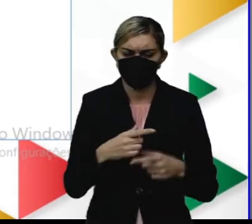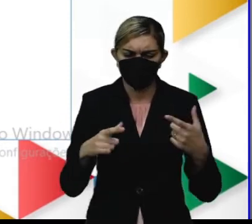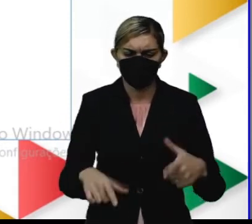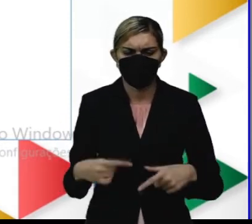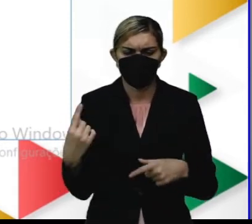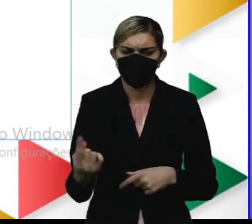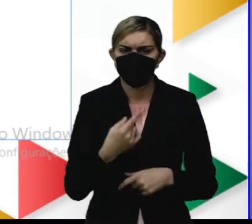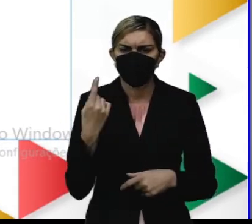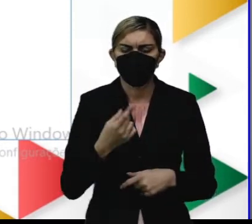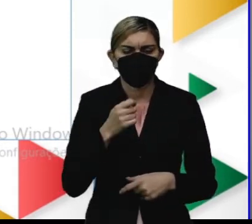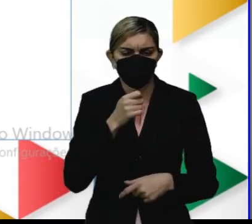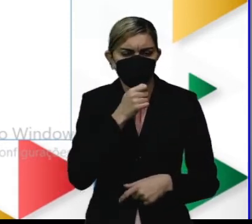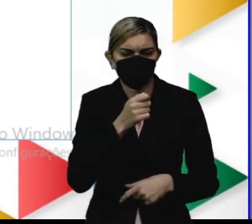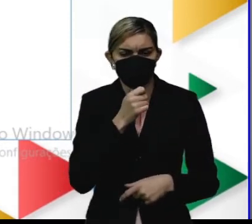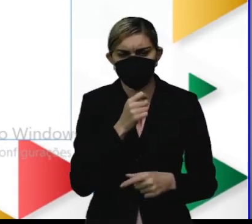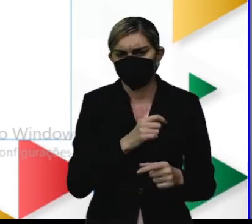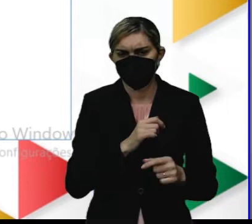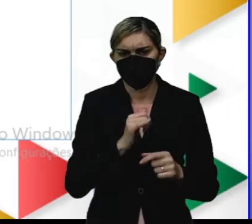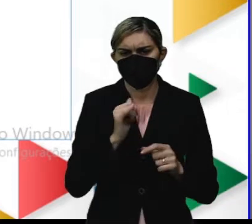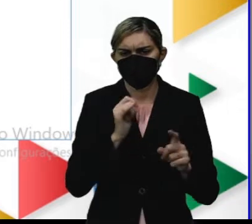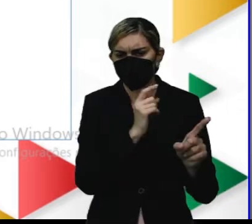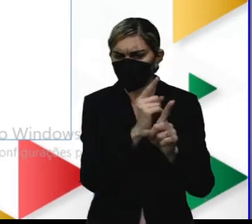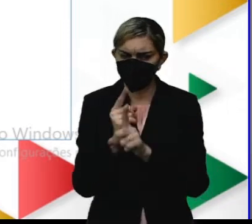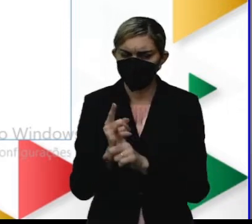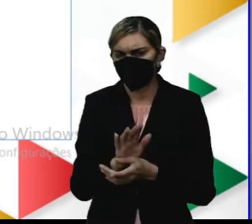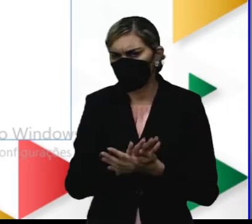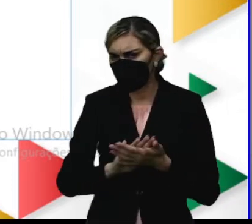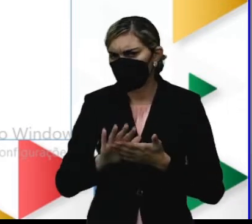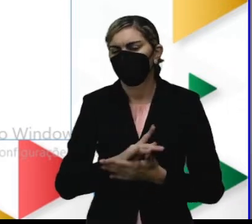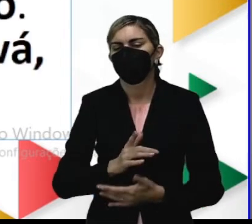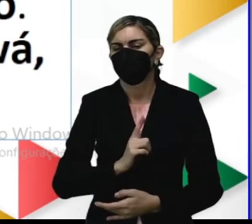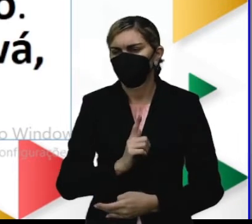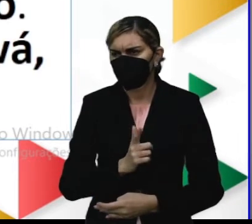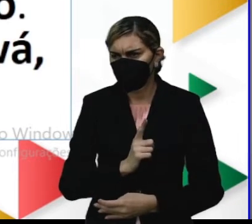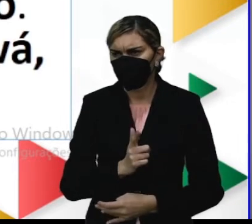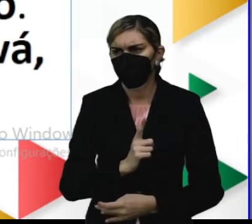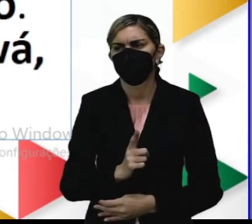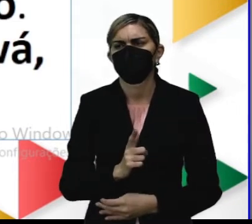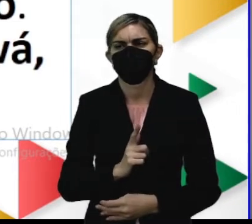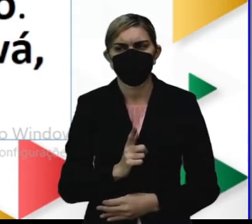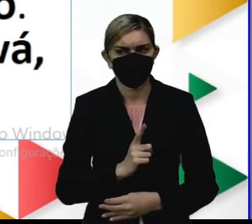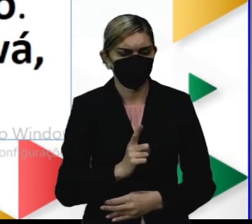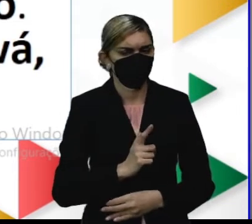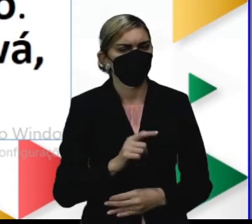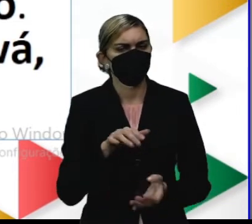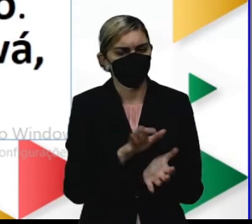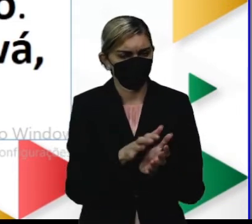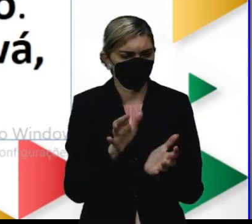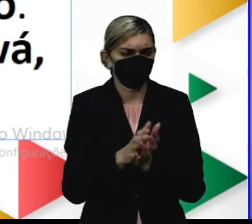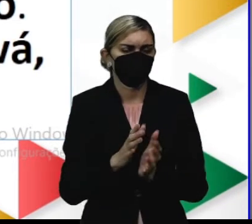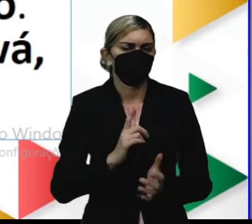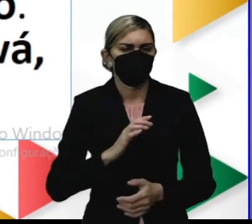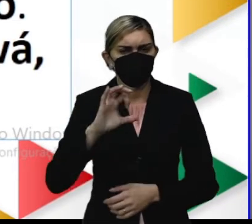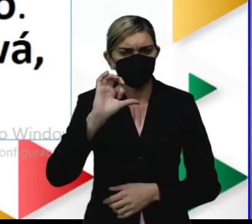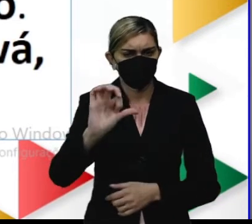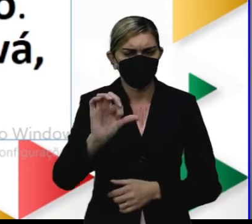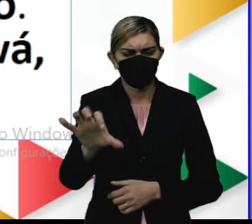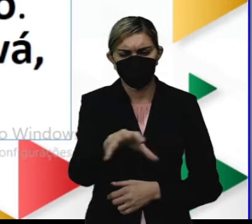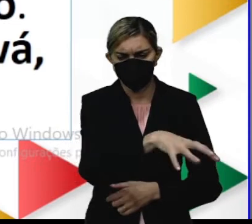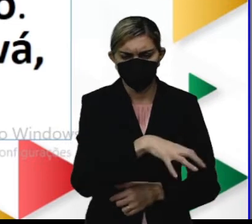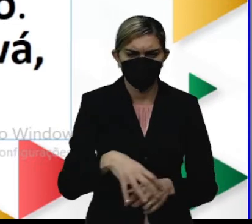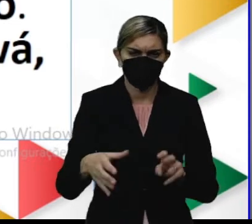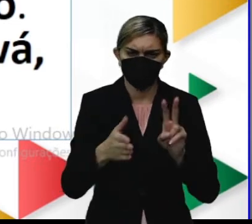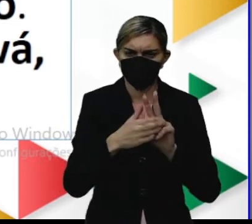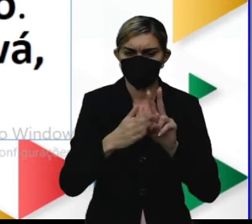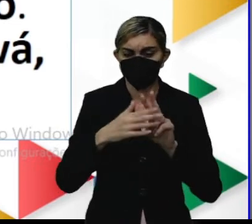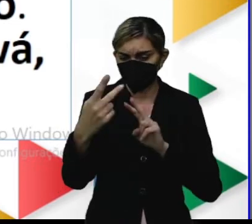isolados e que ainda não foram contatados? Existe, meus amores. Pernambuco conta com 9 tribos indígenas, aqui